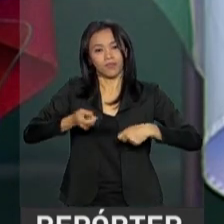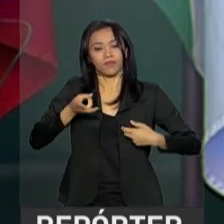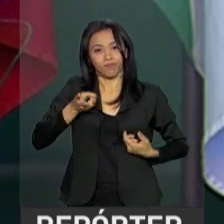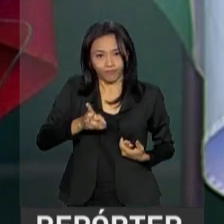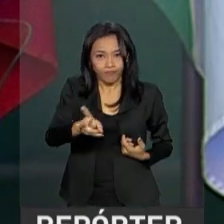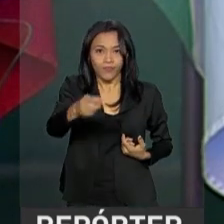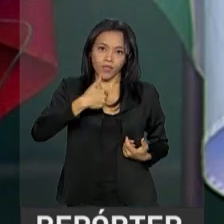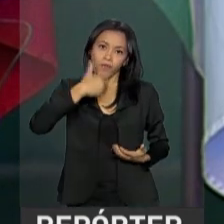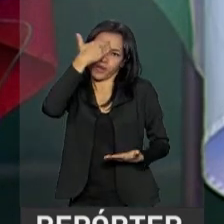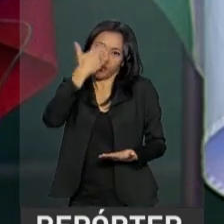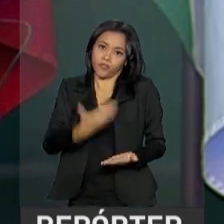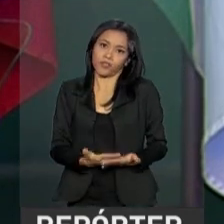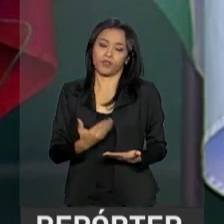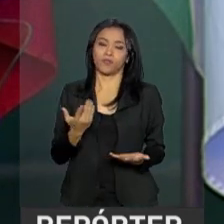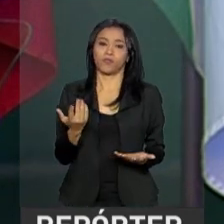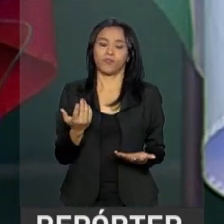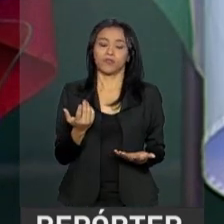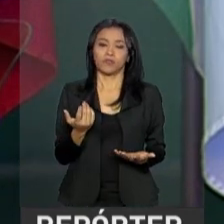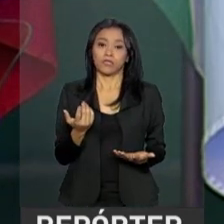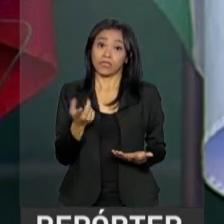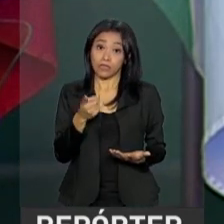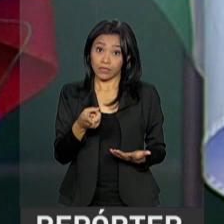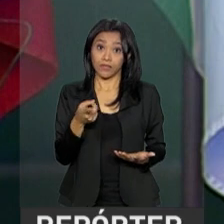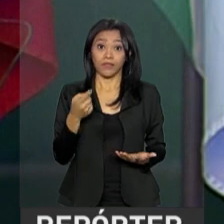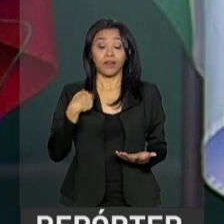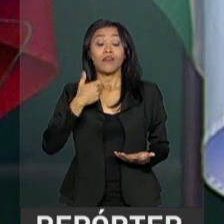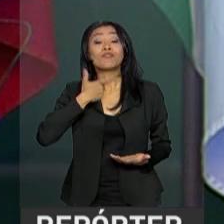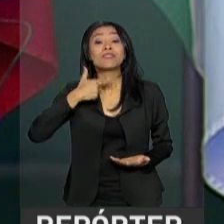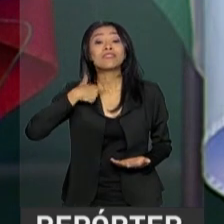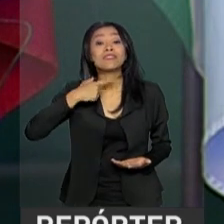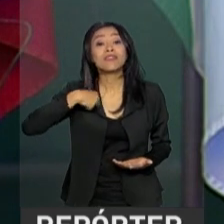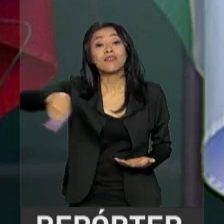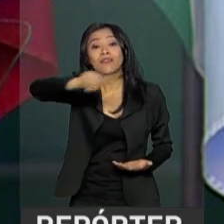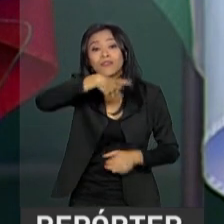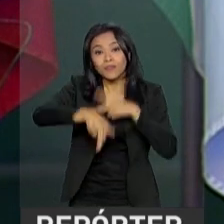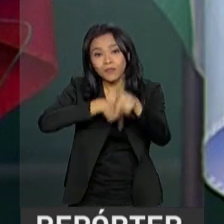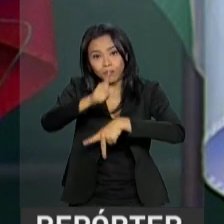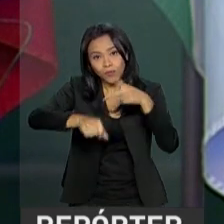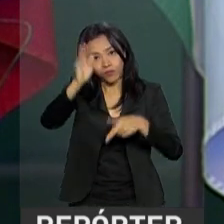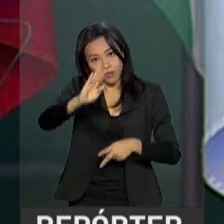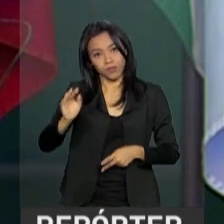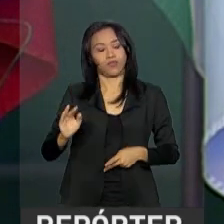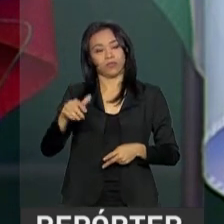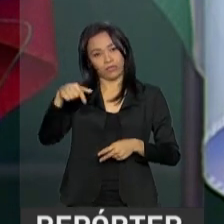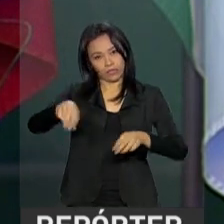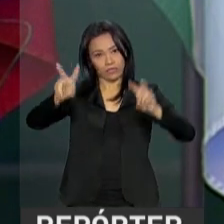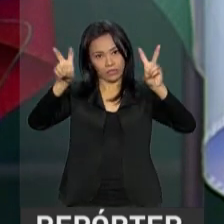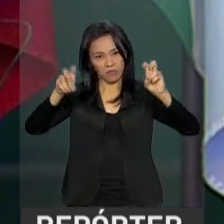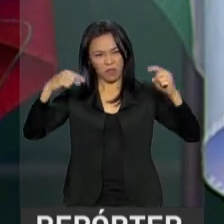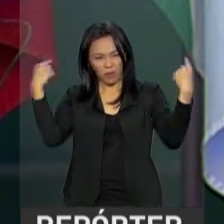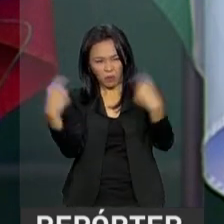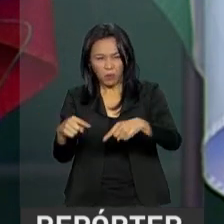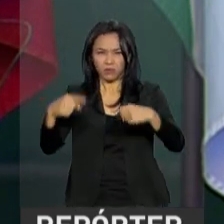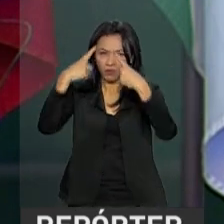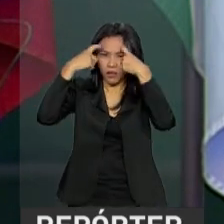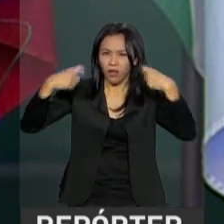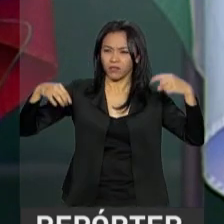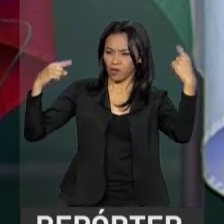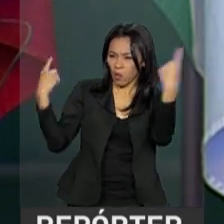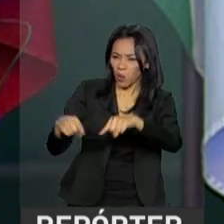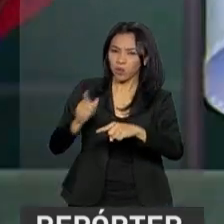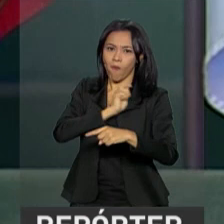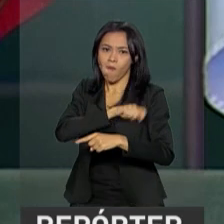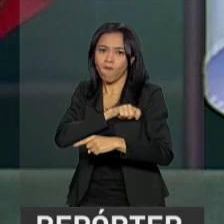assim creio que o senhor atendendo o desejo dos brasileiros e brasileiras de segurança e de combate à violência o crime organizado será